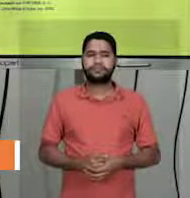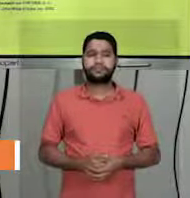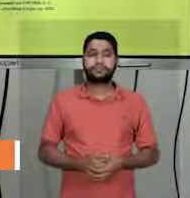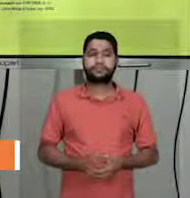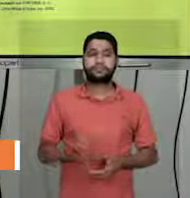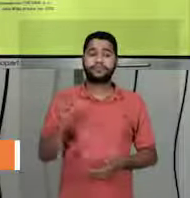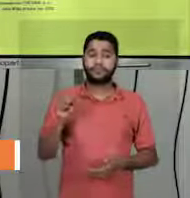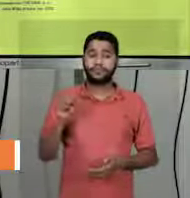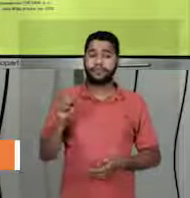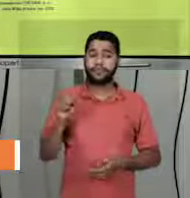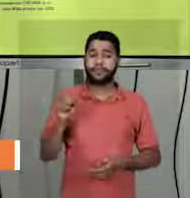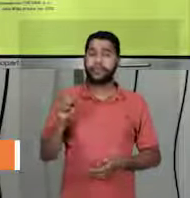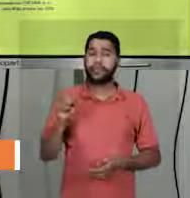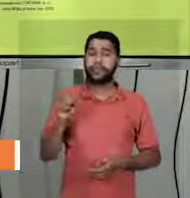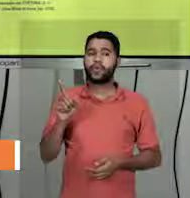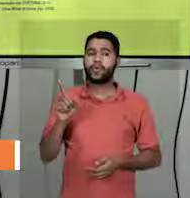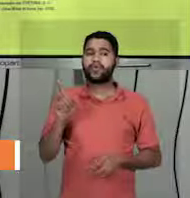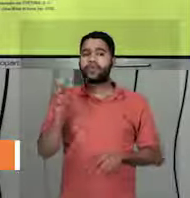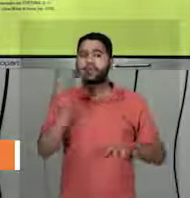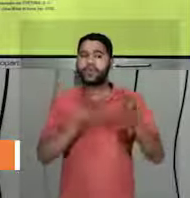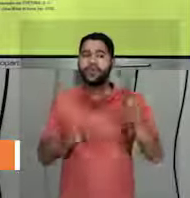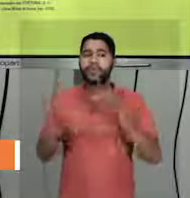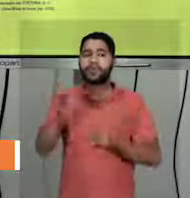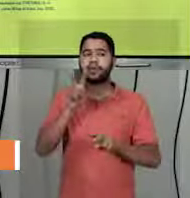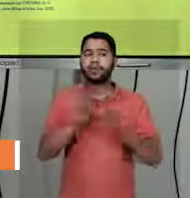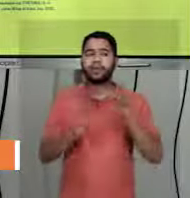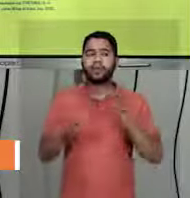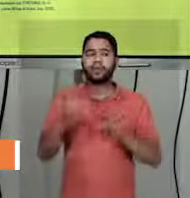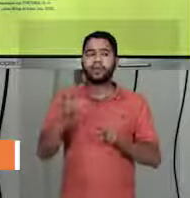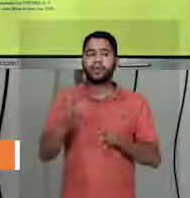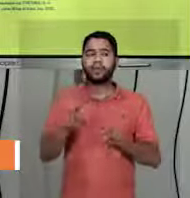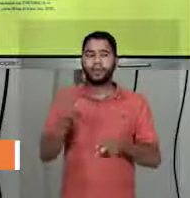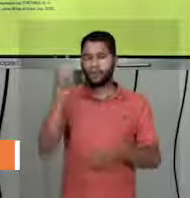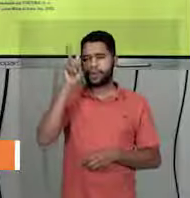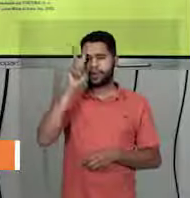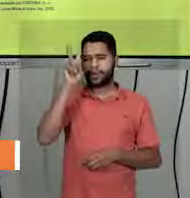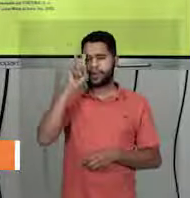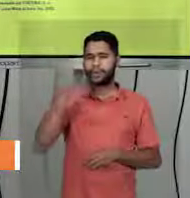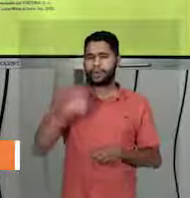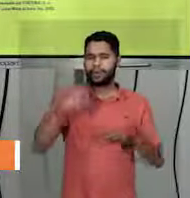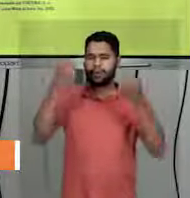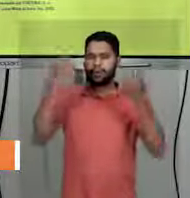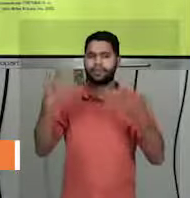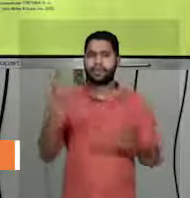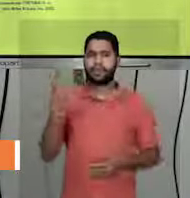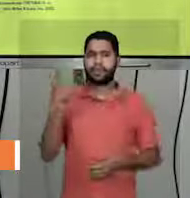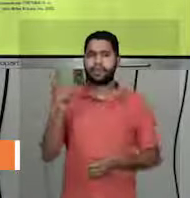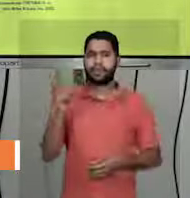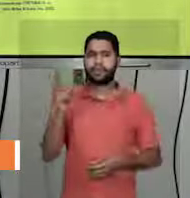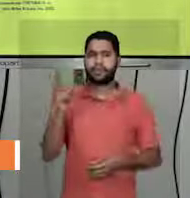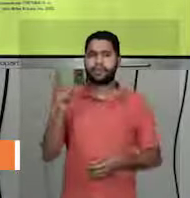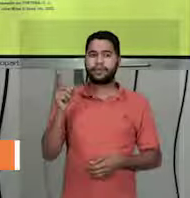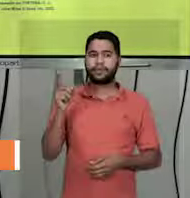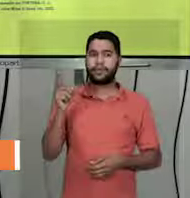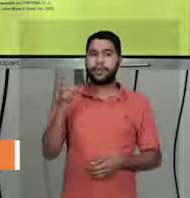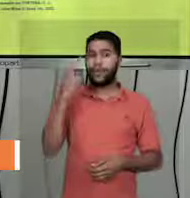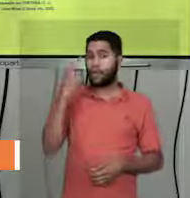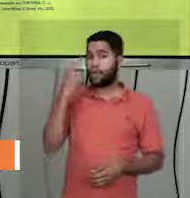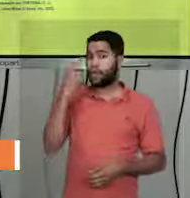Então aqui nós vamos revisar. Vocês se lembram que eu falei para vocês? Aqui, né, a